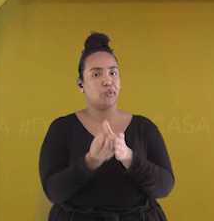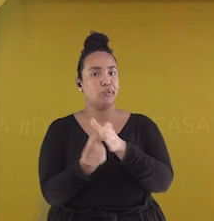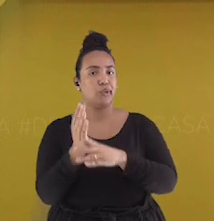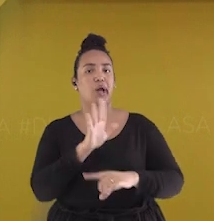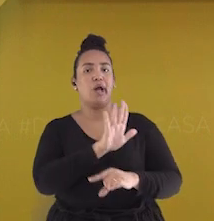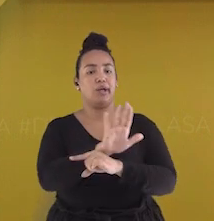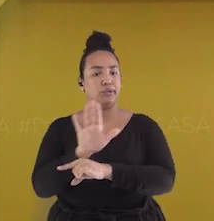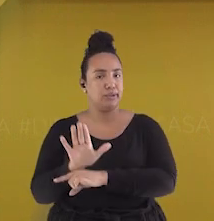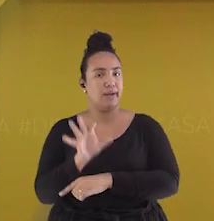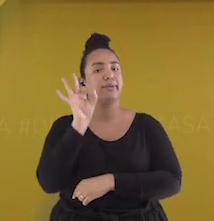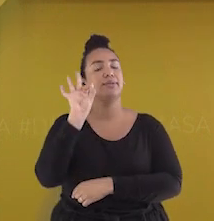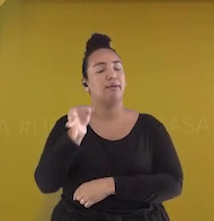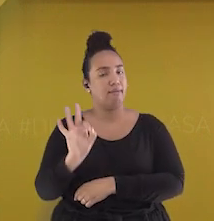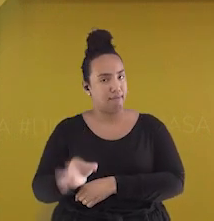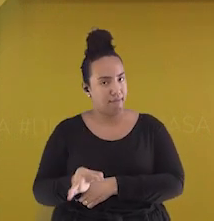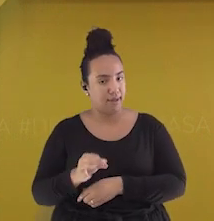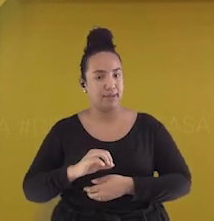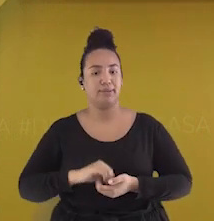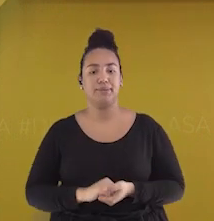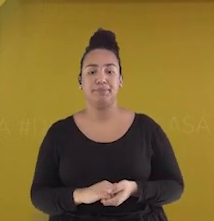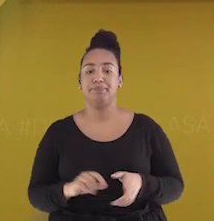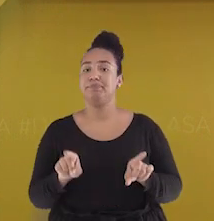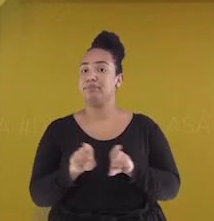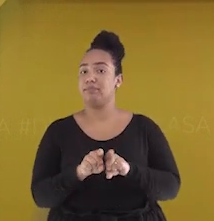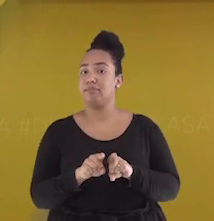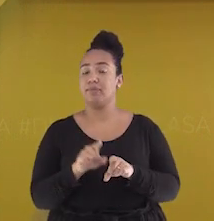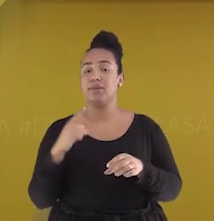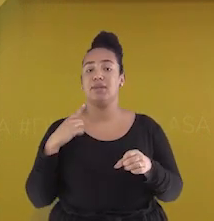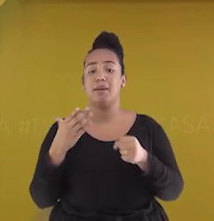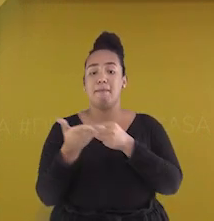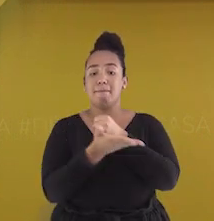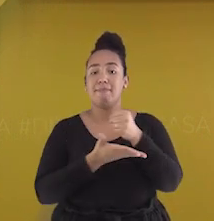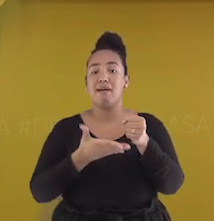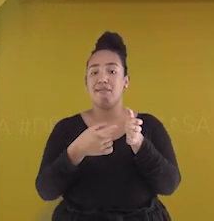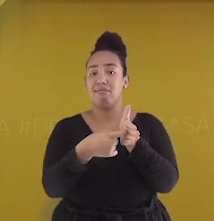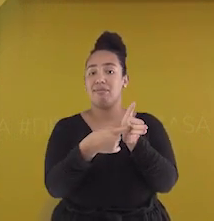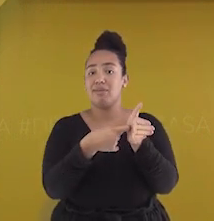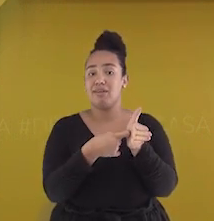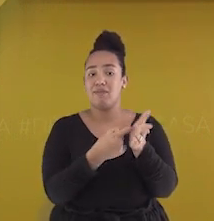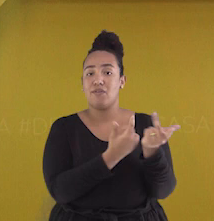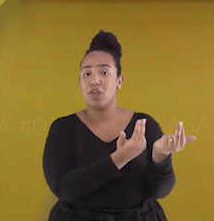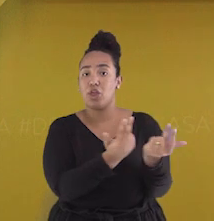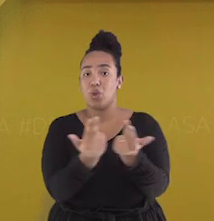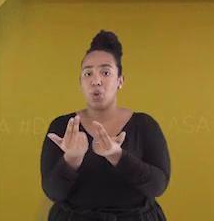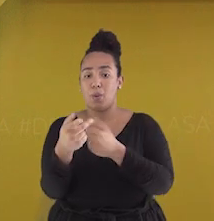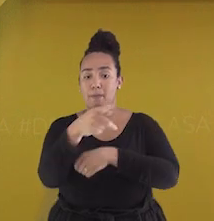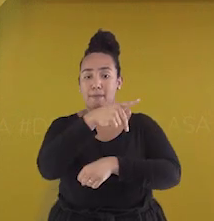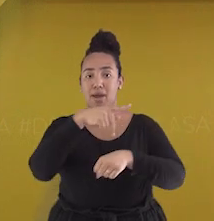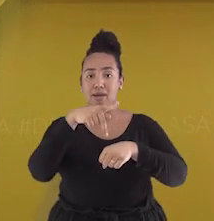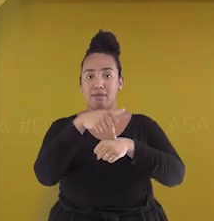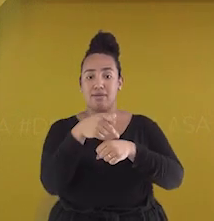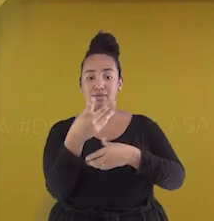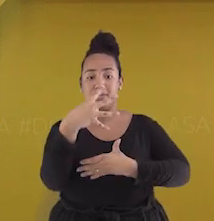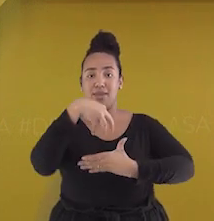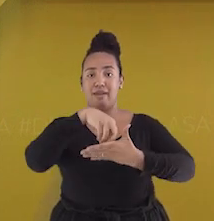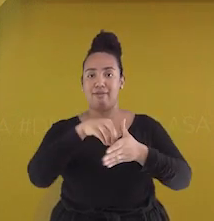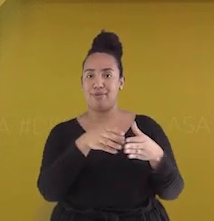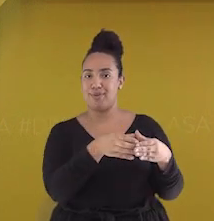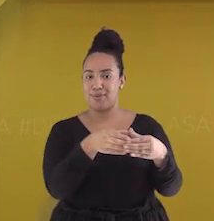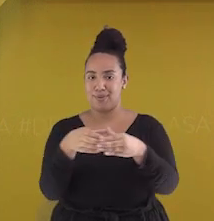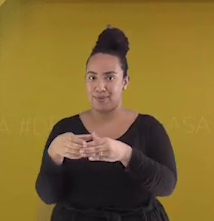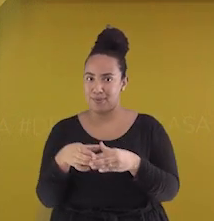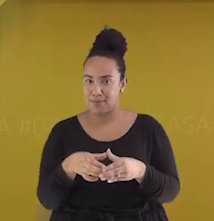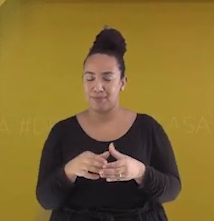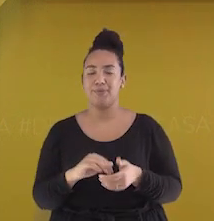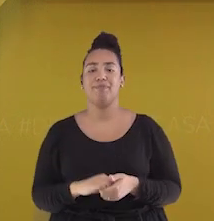produtivos, está correto. Estabelecer uma base tarifária comum para os países integrantes do bloco e ainda